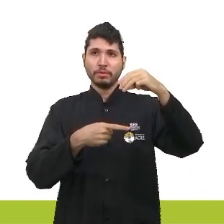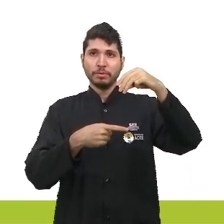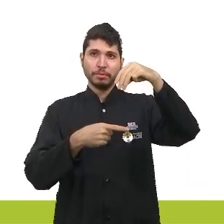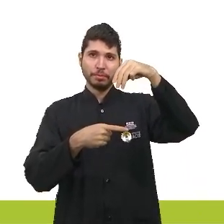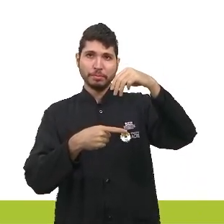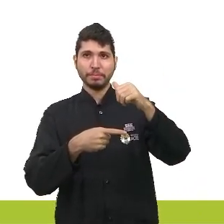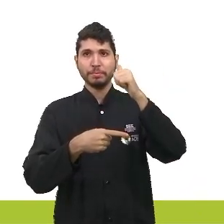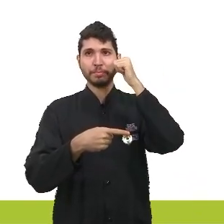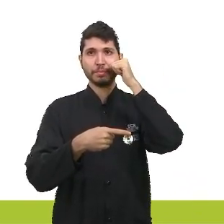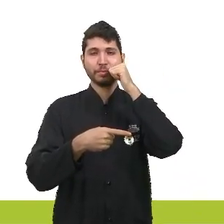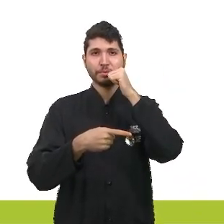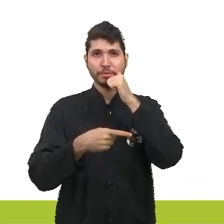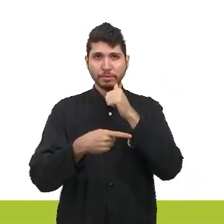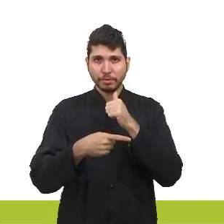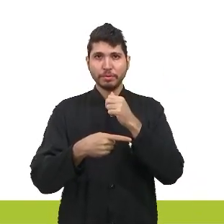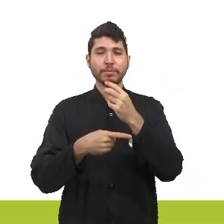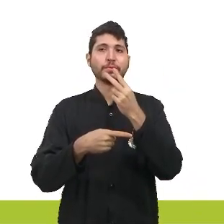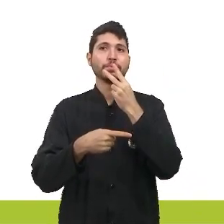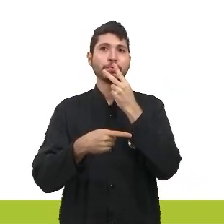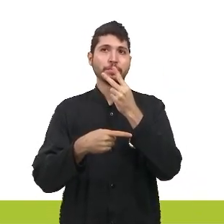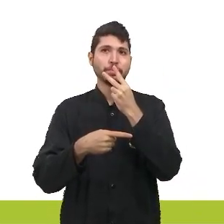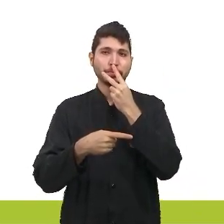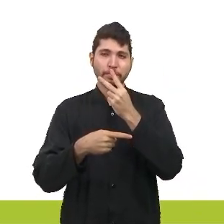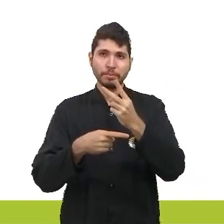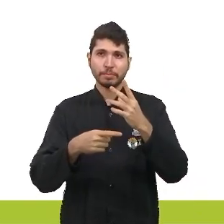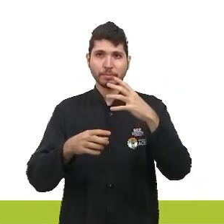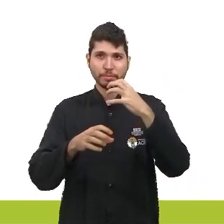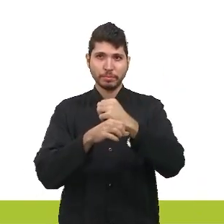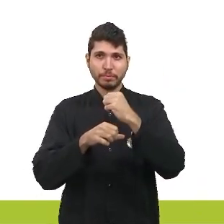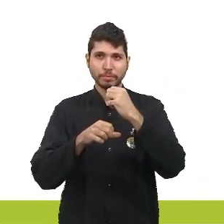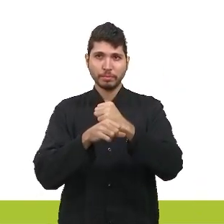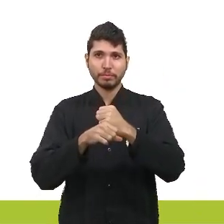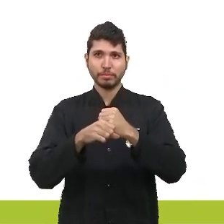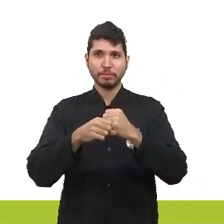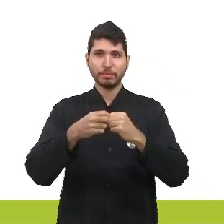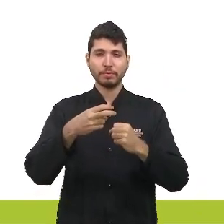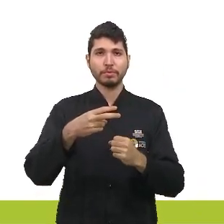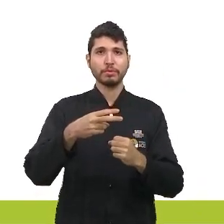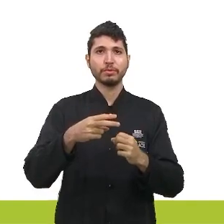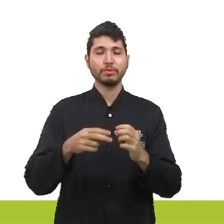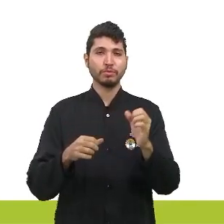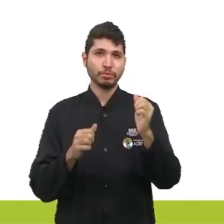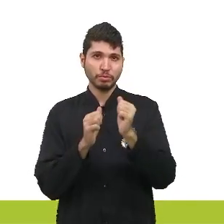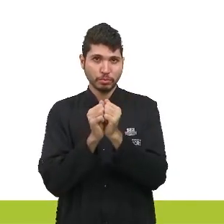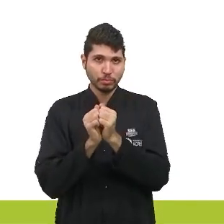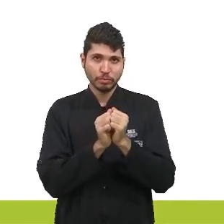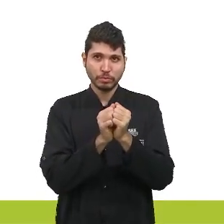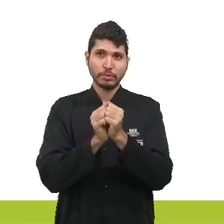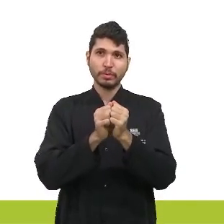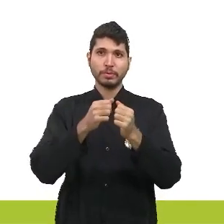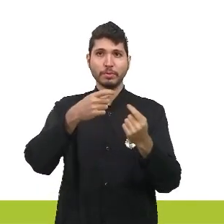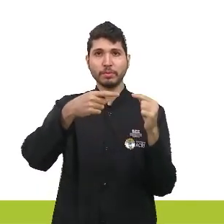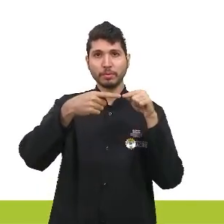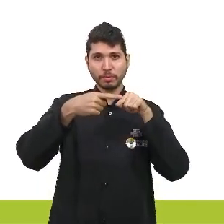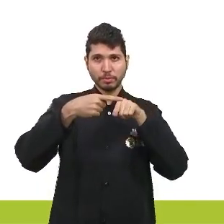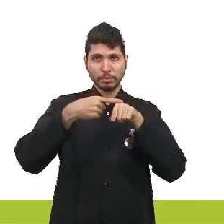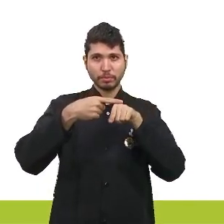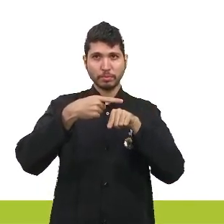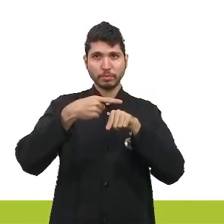fumante num total dos fumantes. Então, eu vou calcular